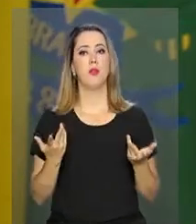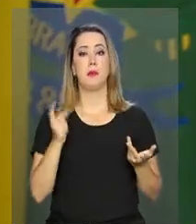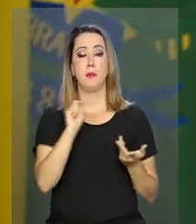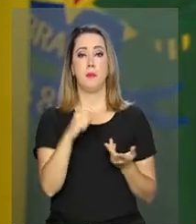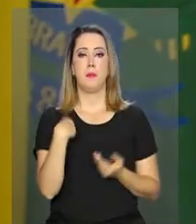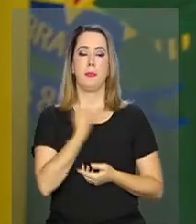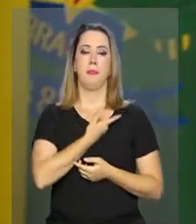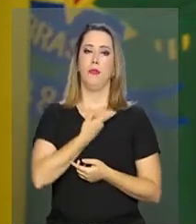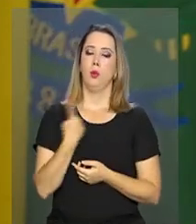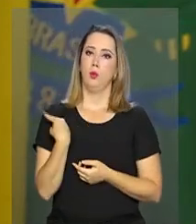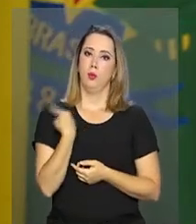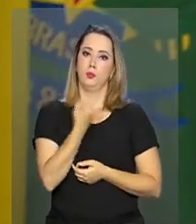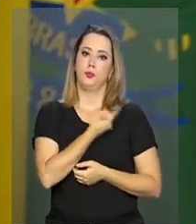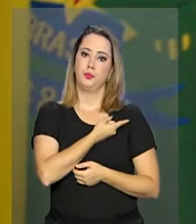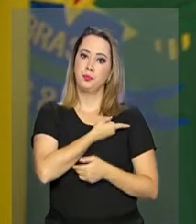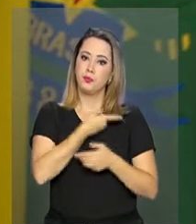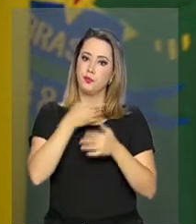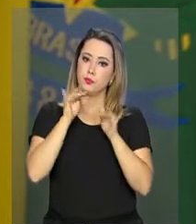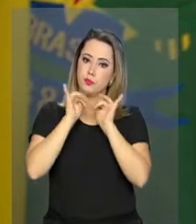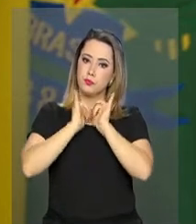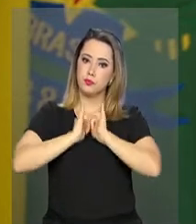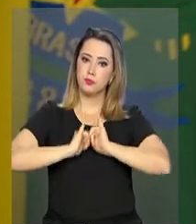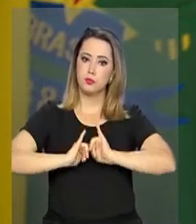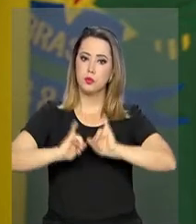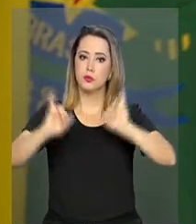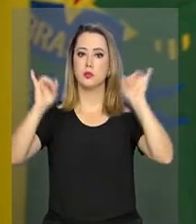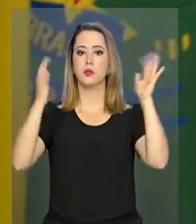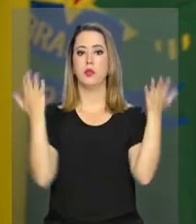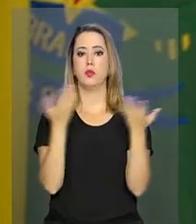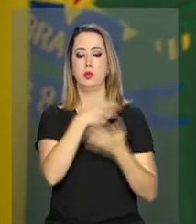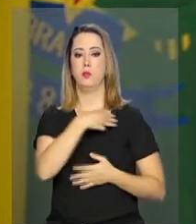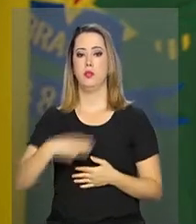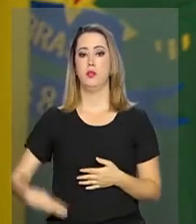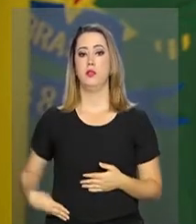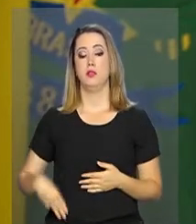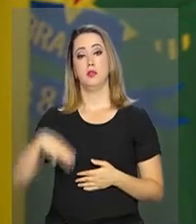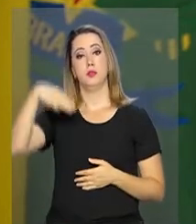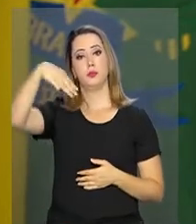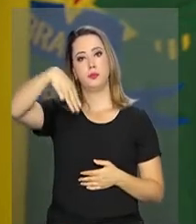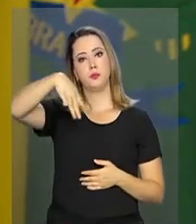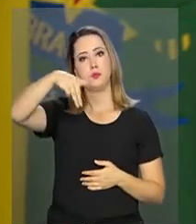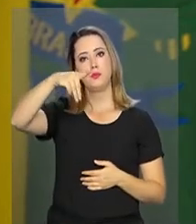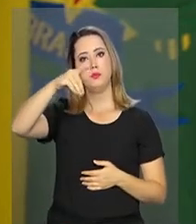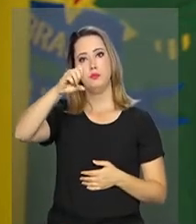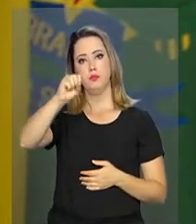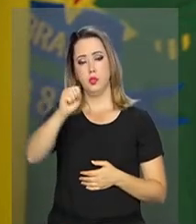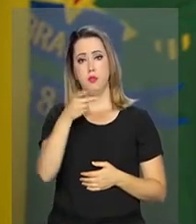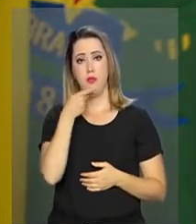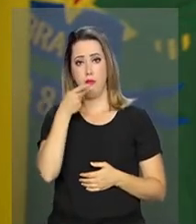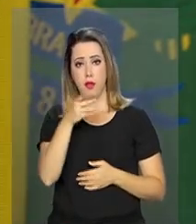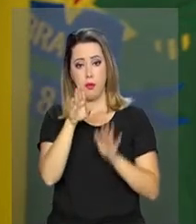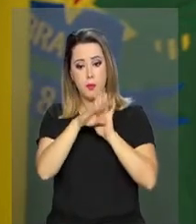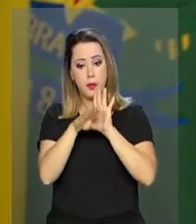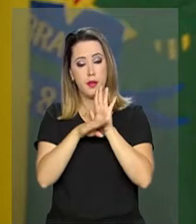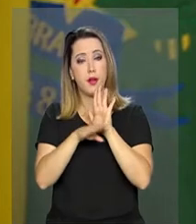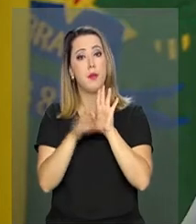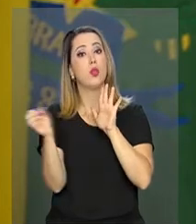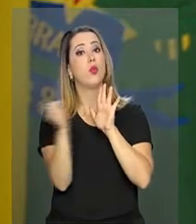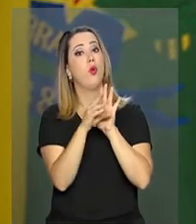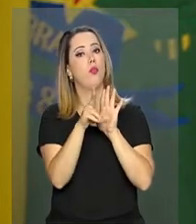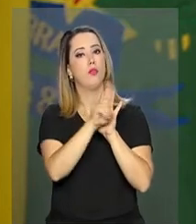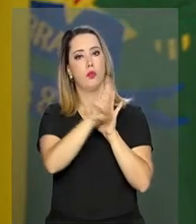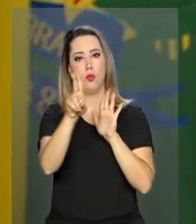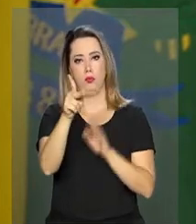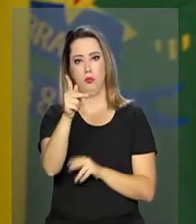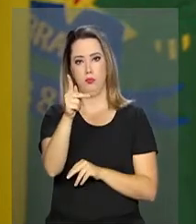nós lançamos como lãs osmar o programa progredir é para dizer que nós queremos o nosso